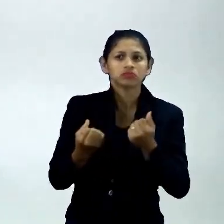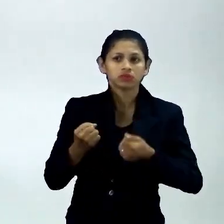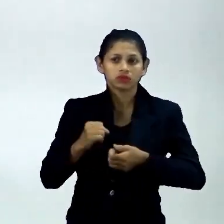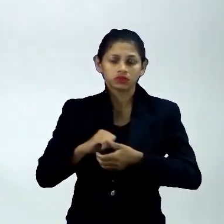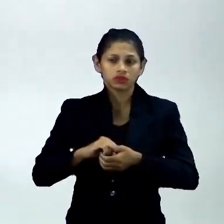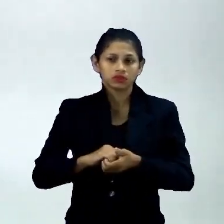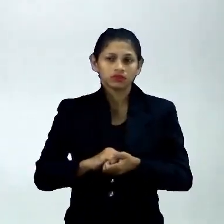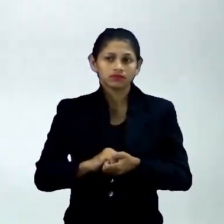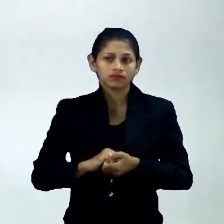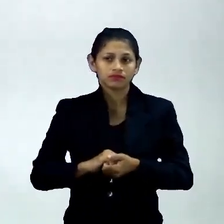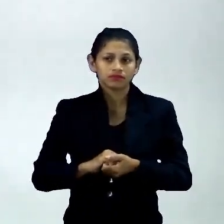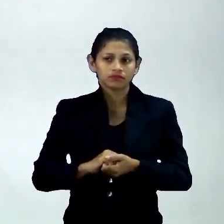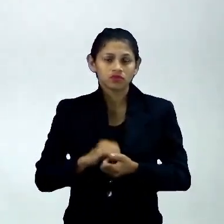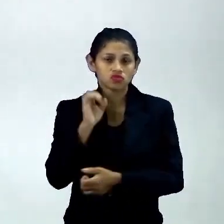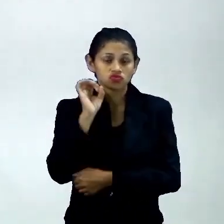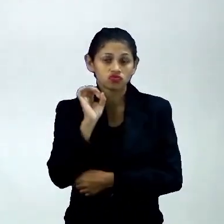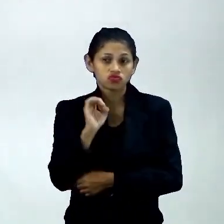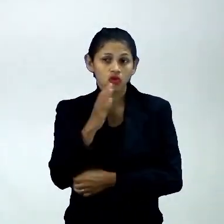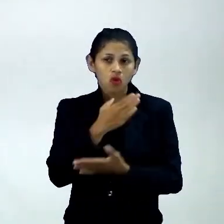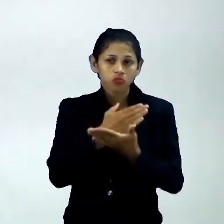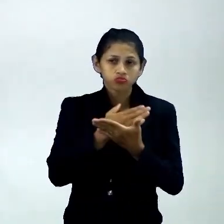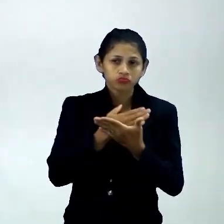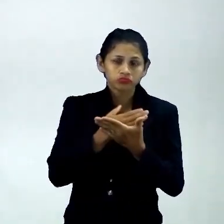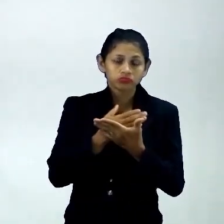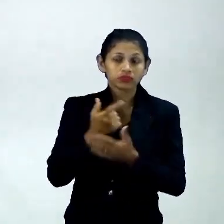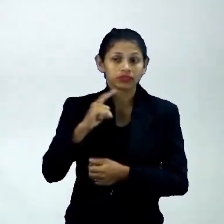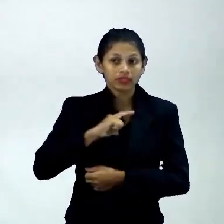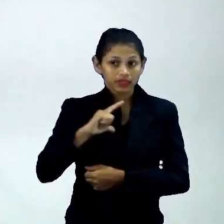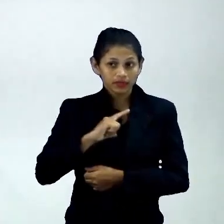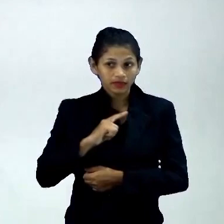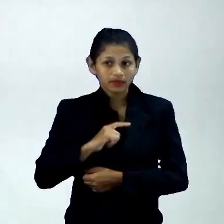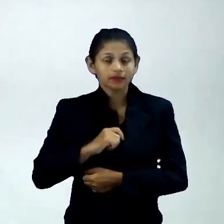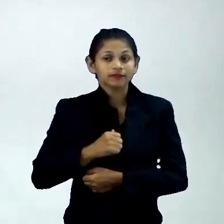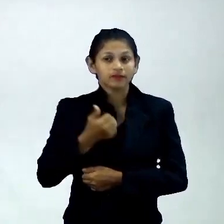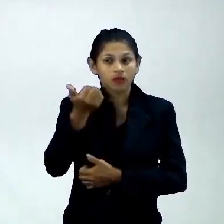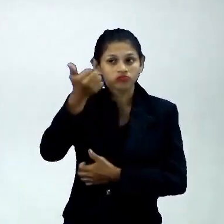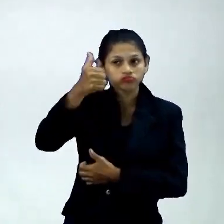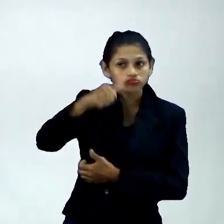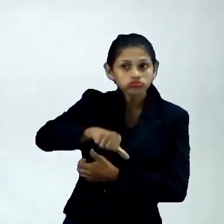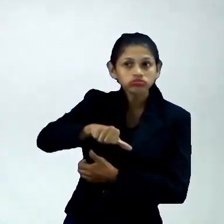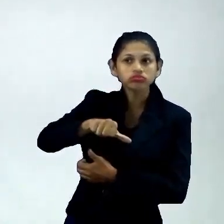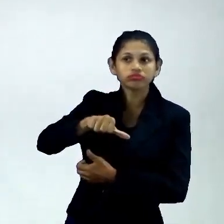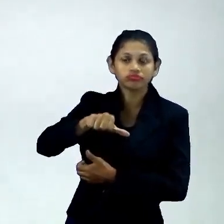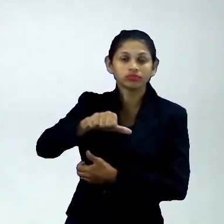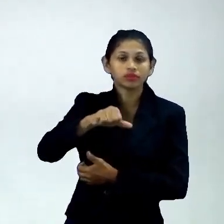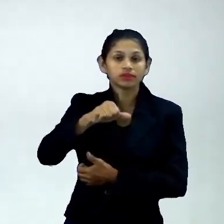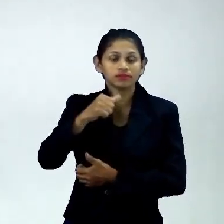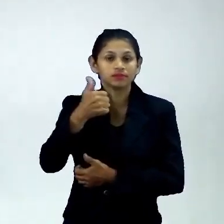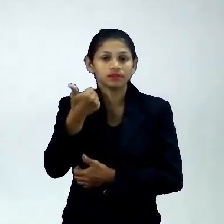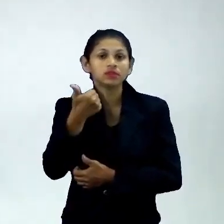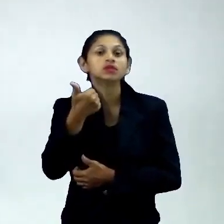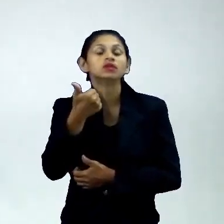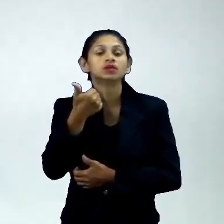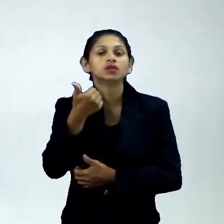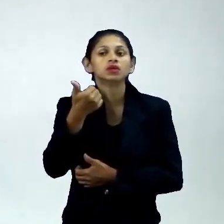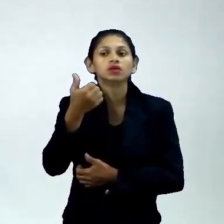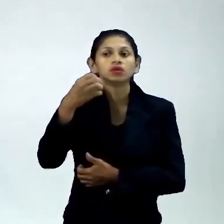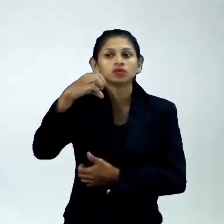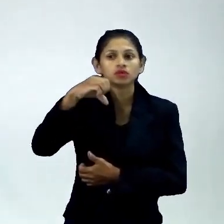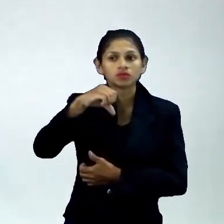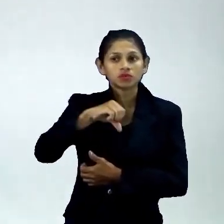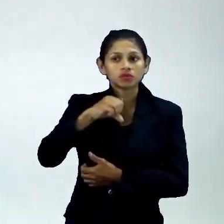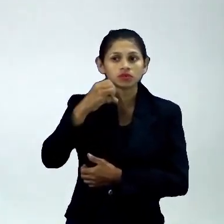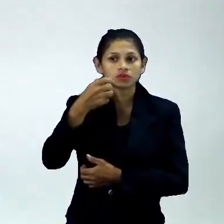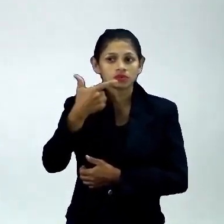braçal, E aí só a partir ali teve a crise, de 1929, e aí a partir de 1930 que muitos